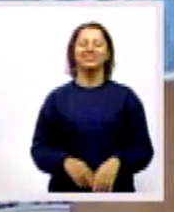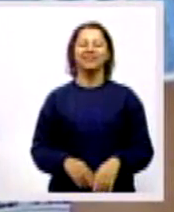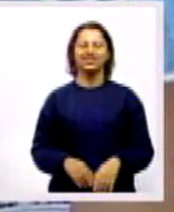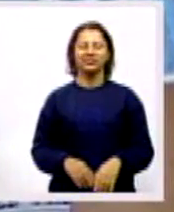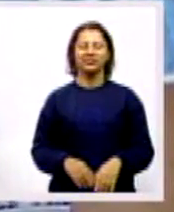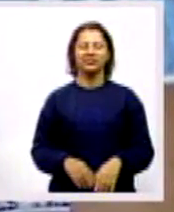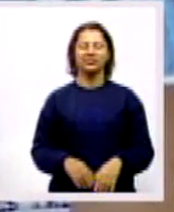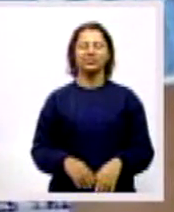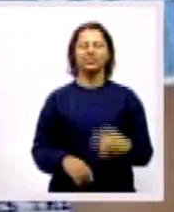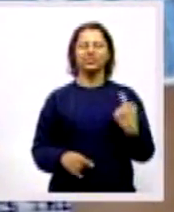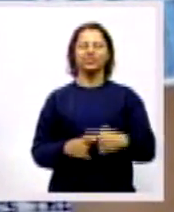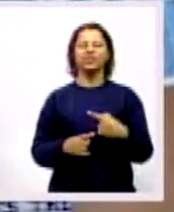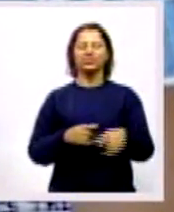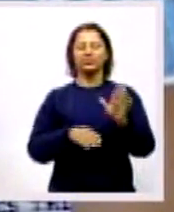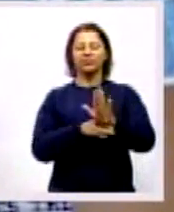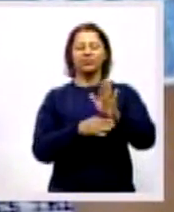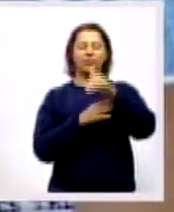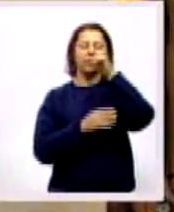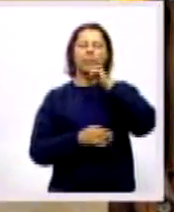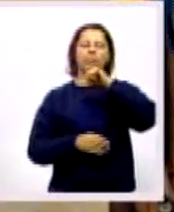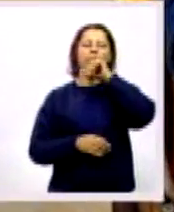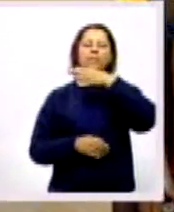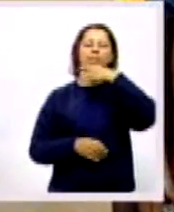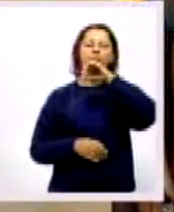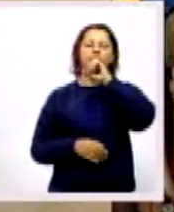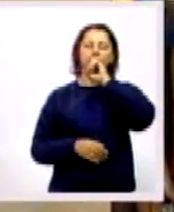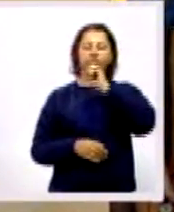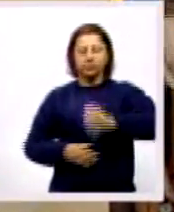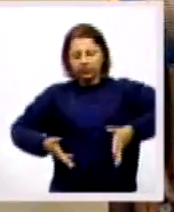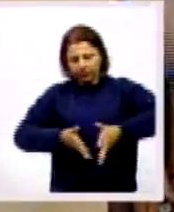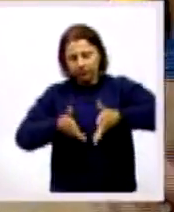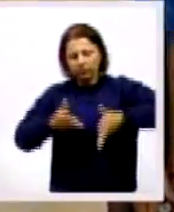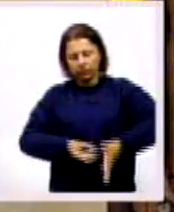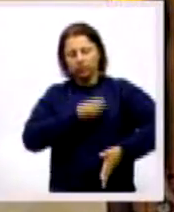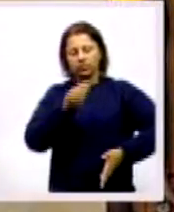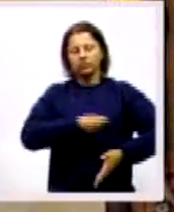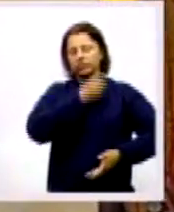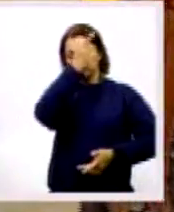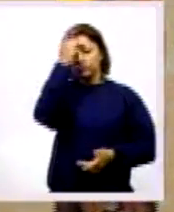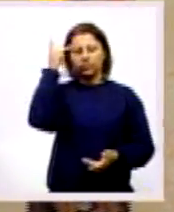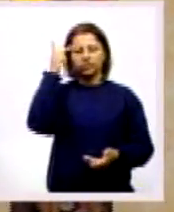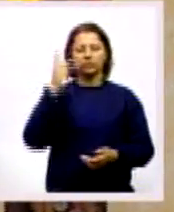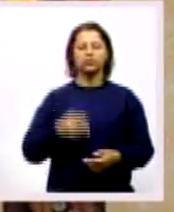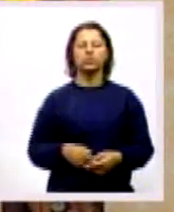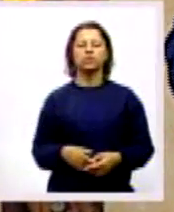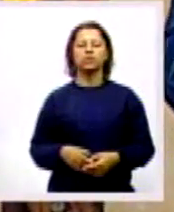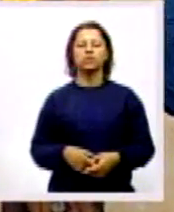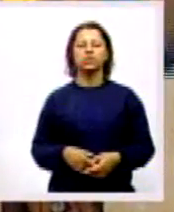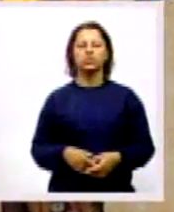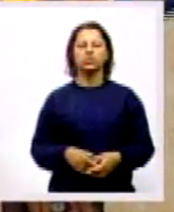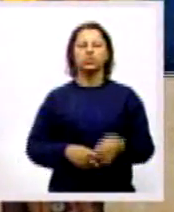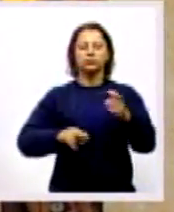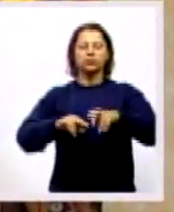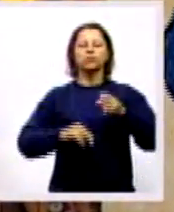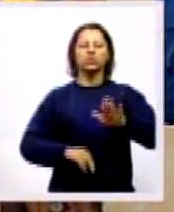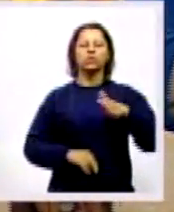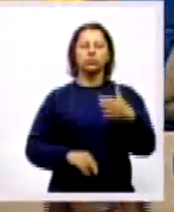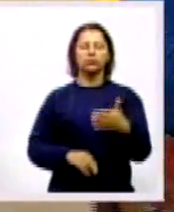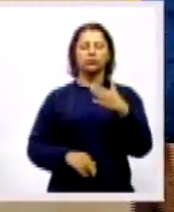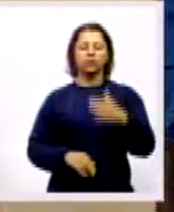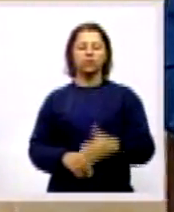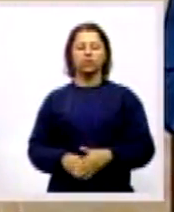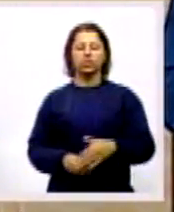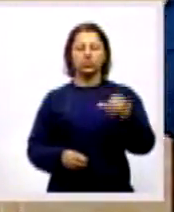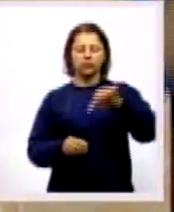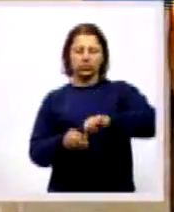É para ajudar o pai e a mãe a pôr sabor cristão na vida daquela pessoa. Por isso que quando crisma a gente fala,